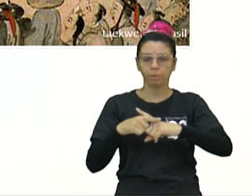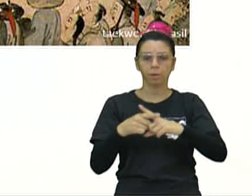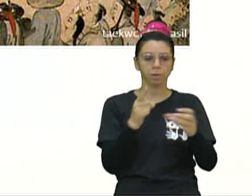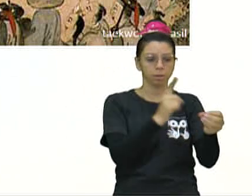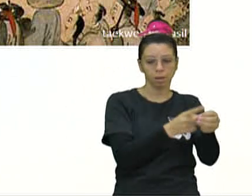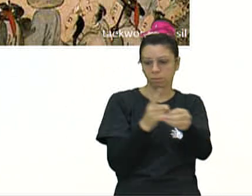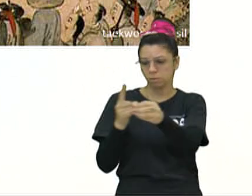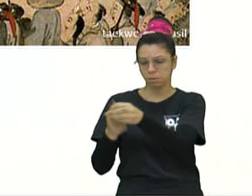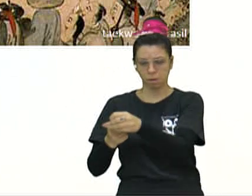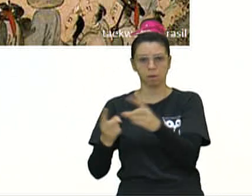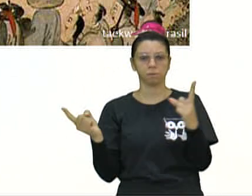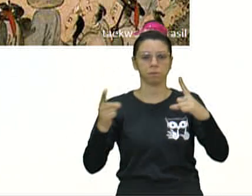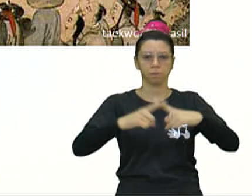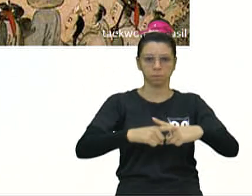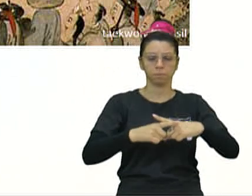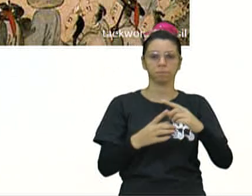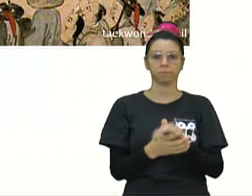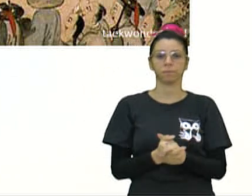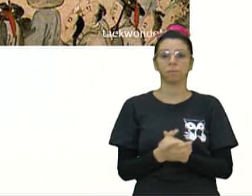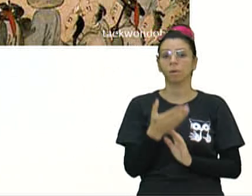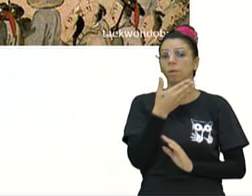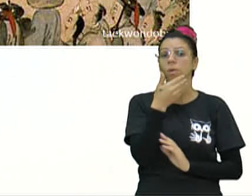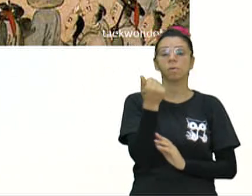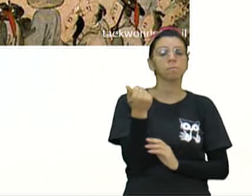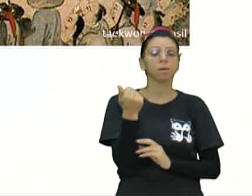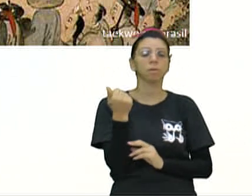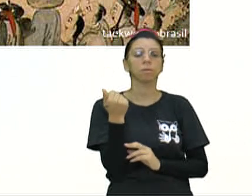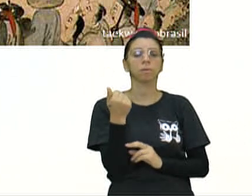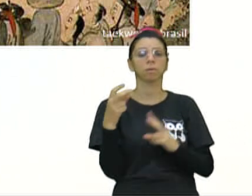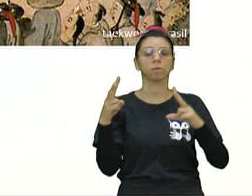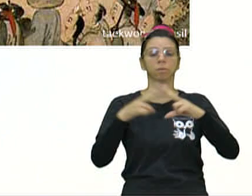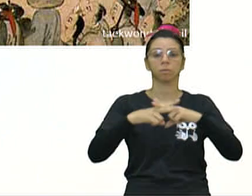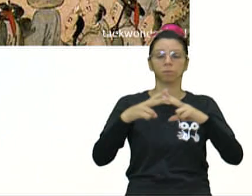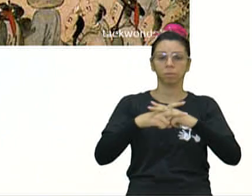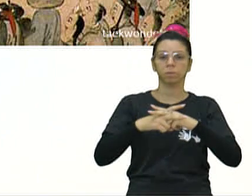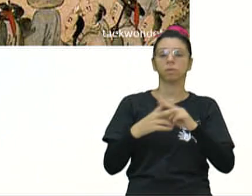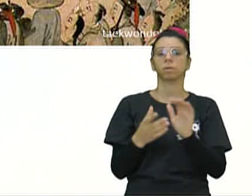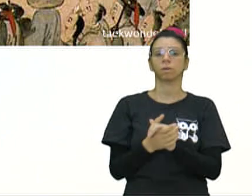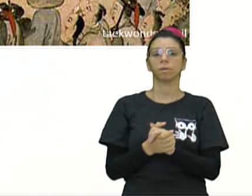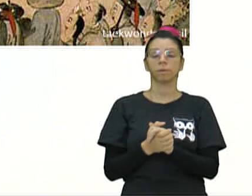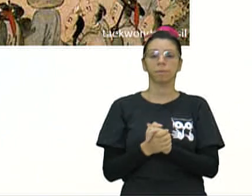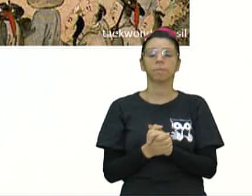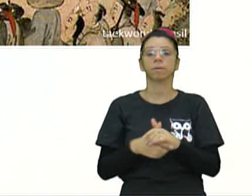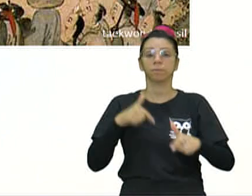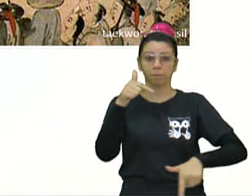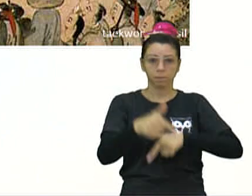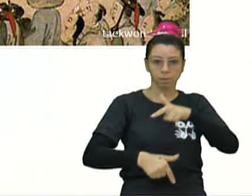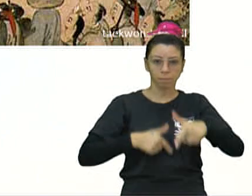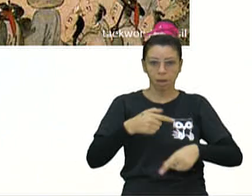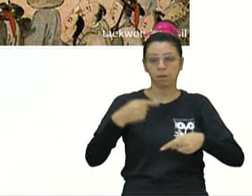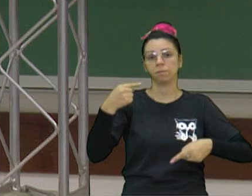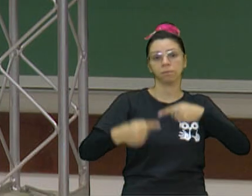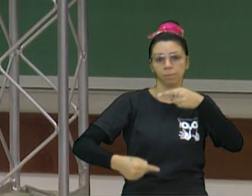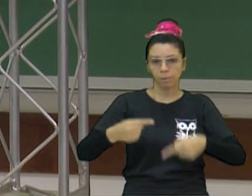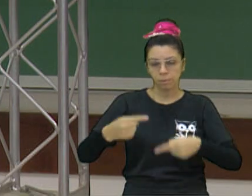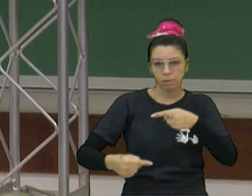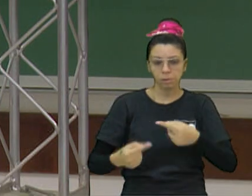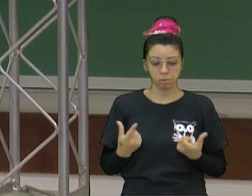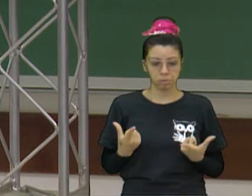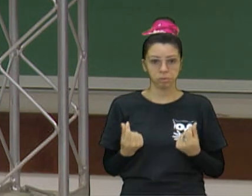nos festivais populares, e os melhores lutadores ganhavam regalias como cargos públicos, dinheiro e prestígio. Aí então,